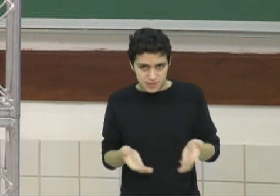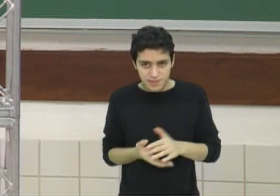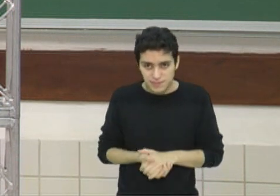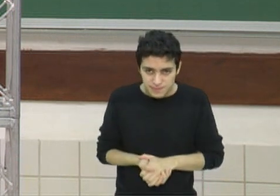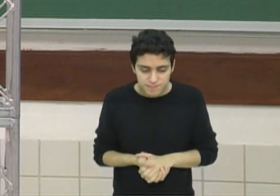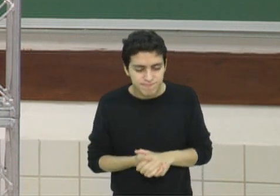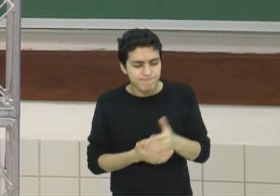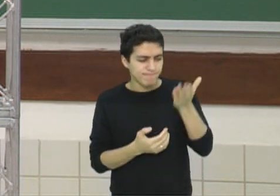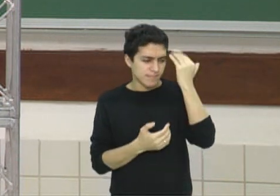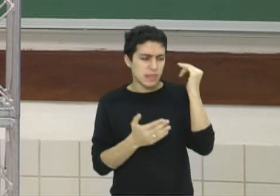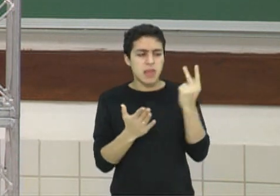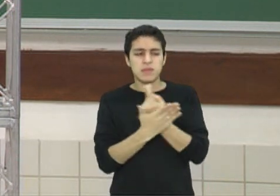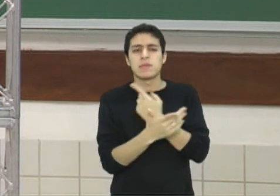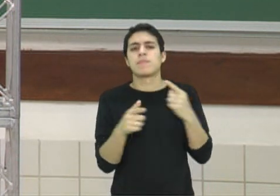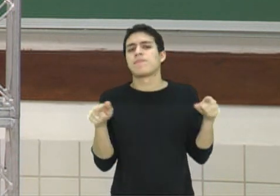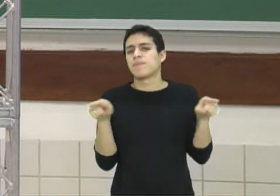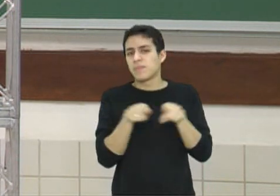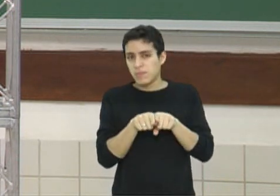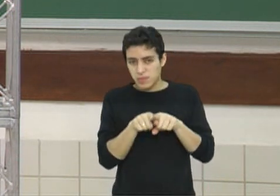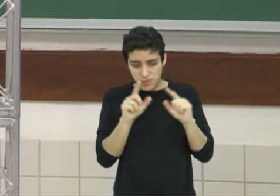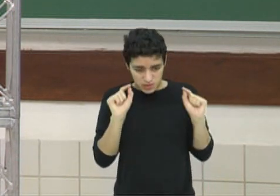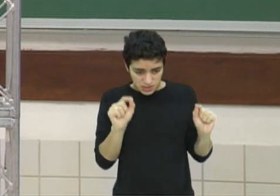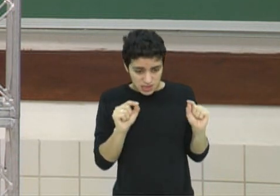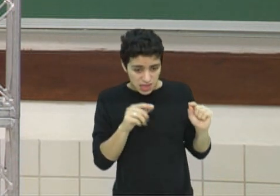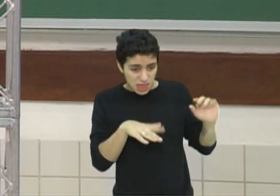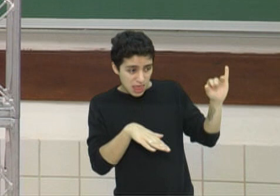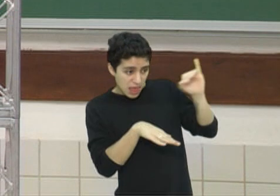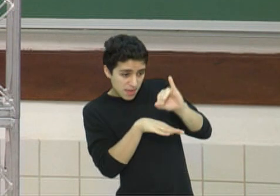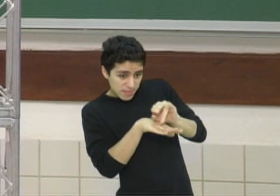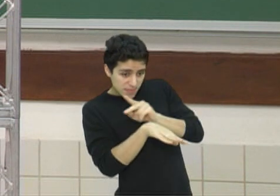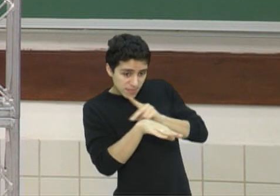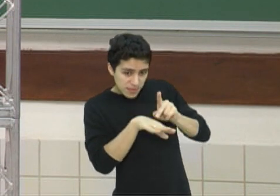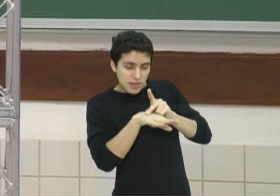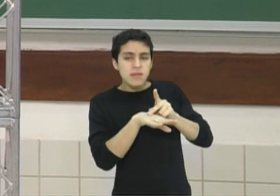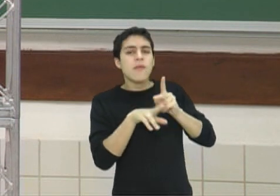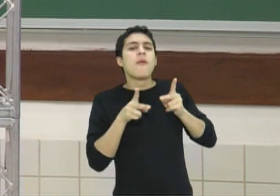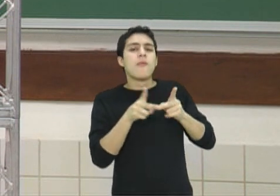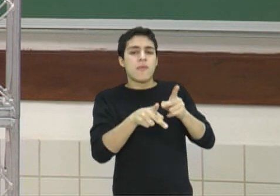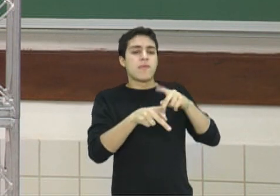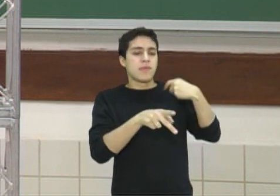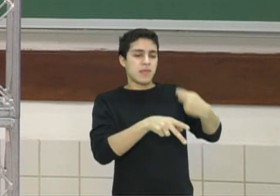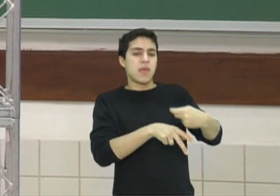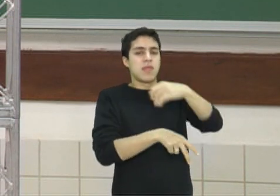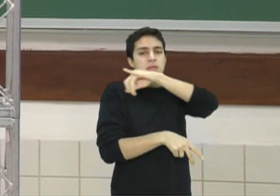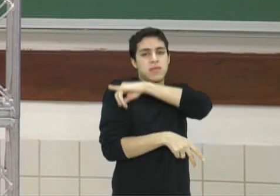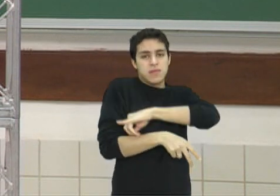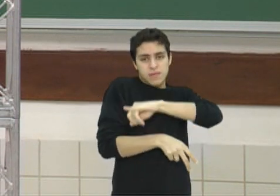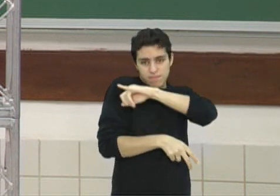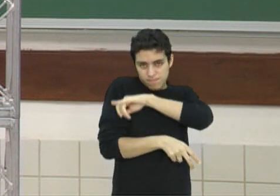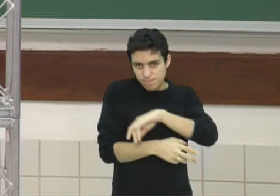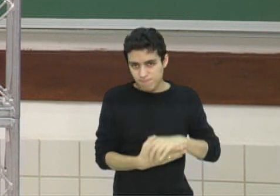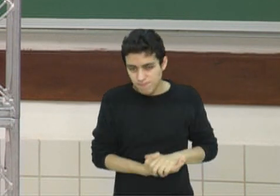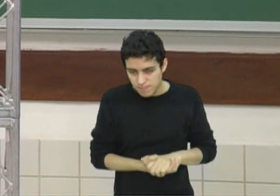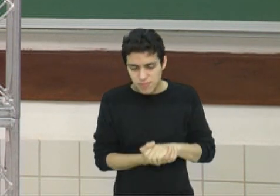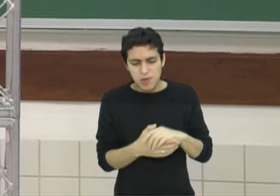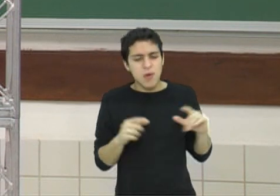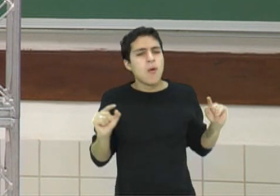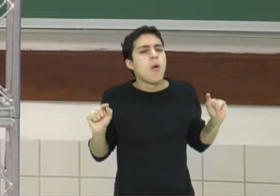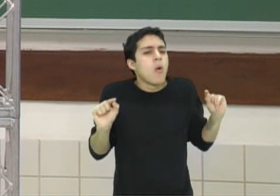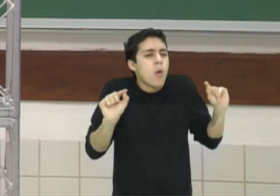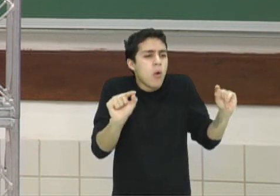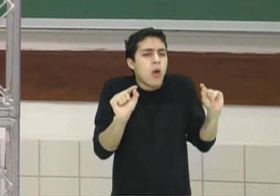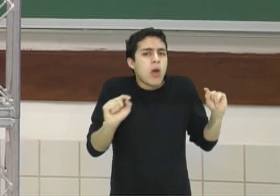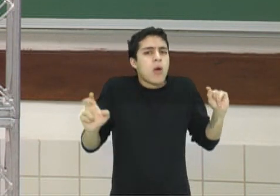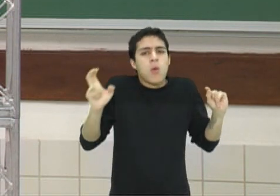coisa que estava acontecendo é que a capital do país ainda era o Rio de Janeiro, sendo que tudo que existia com relação